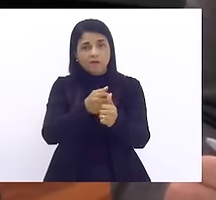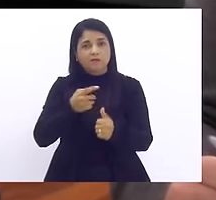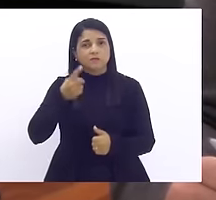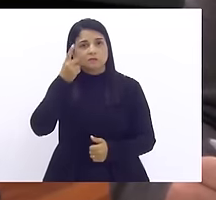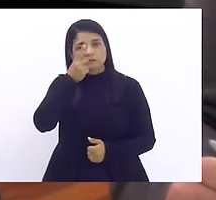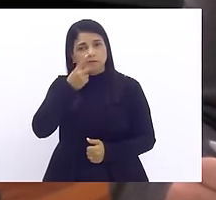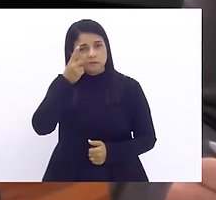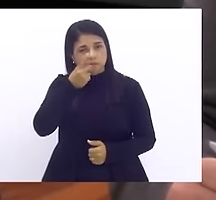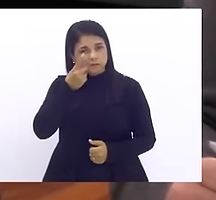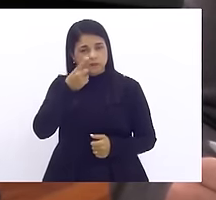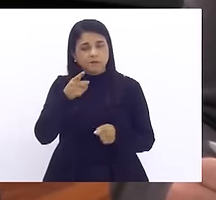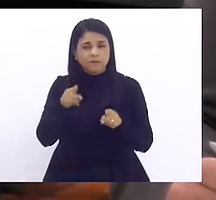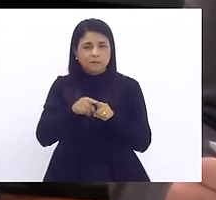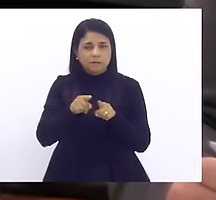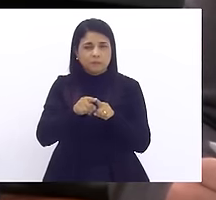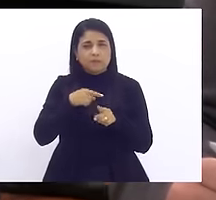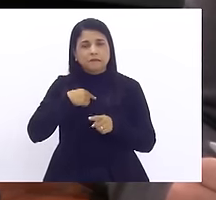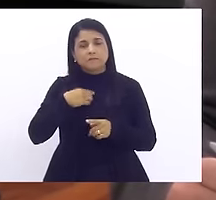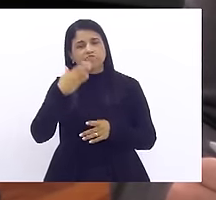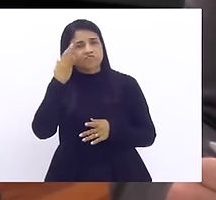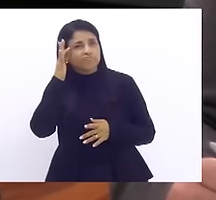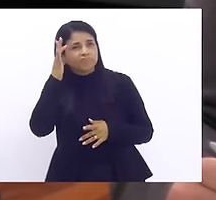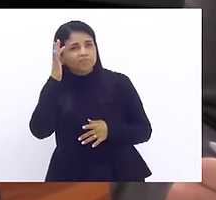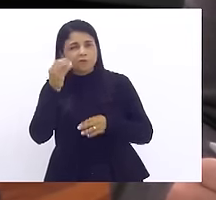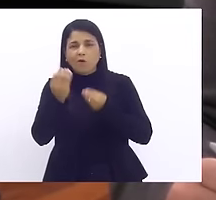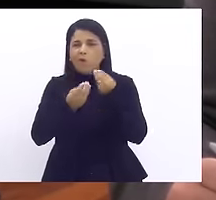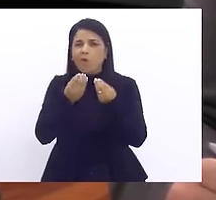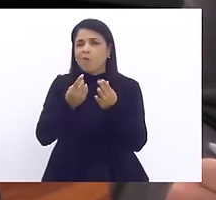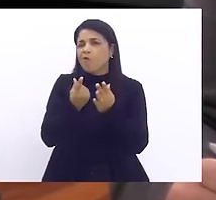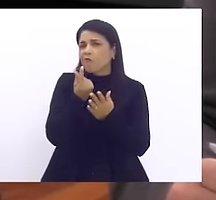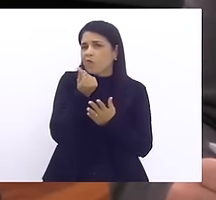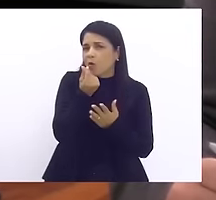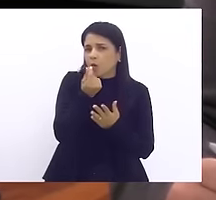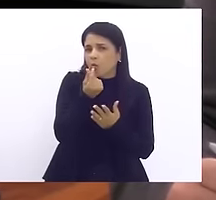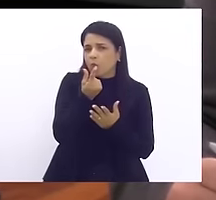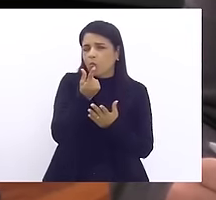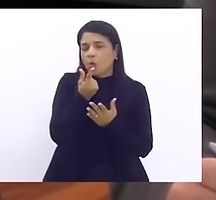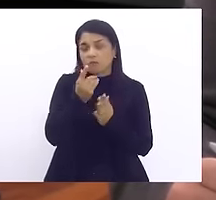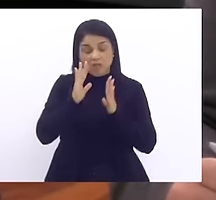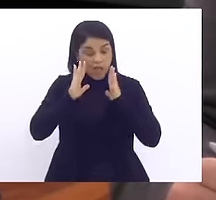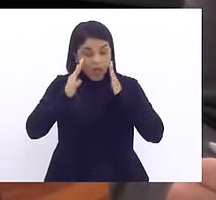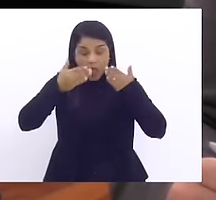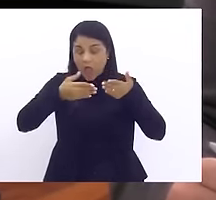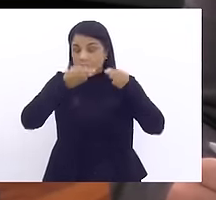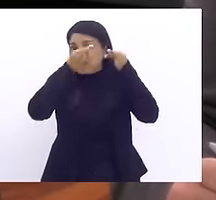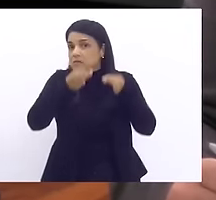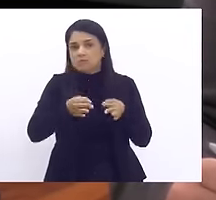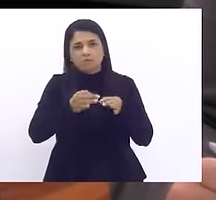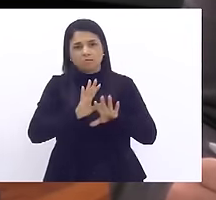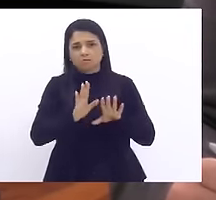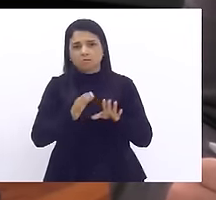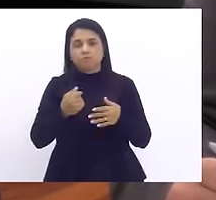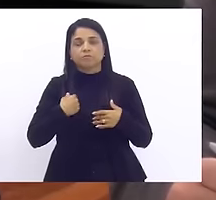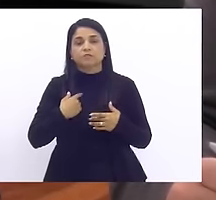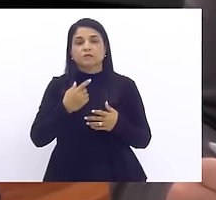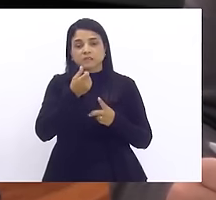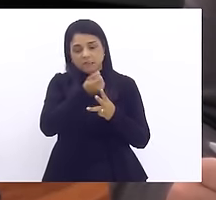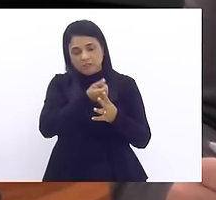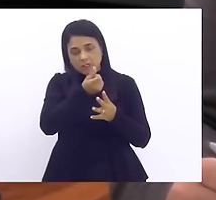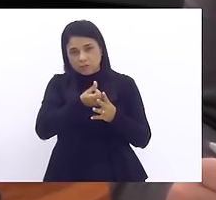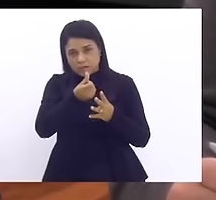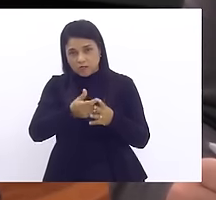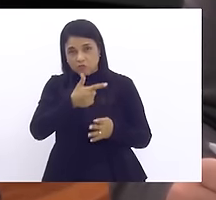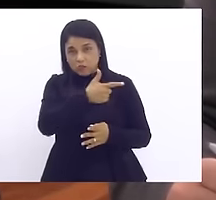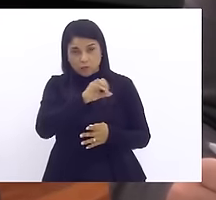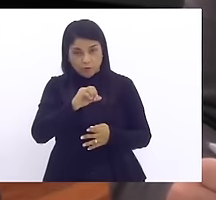só para ter uma ideia de de valores precisa ser o valor específico exato não eu tô falando então do primeiro semestre de